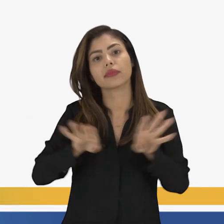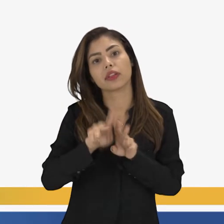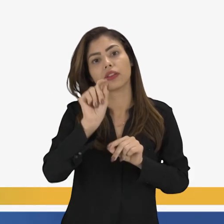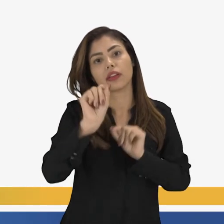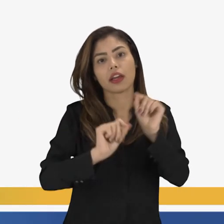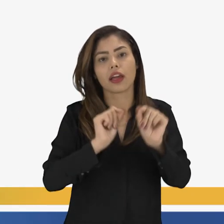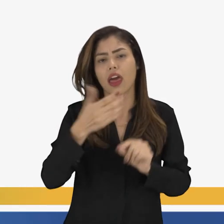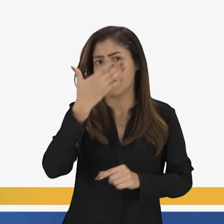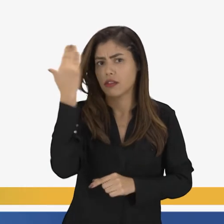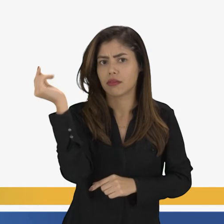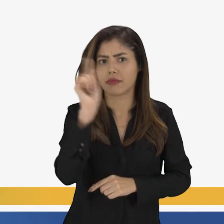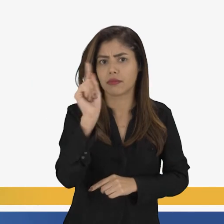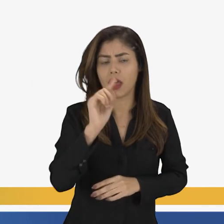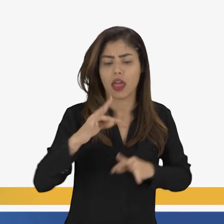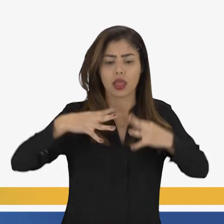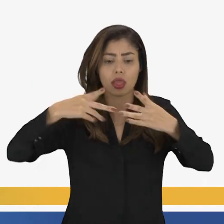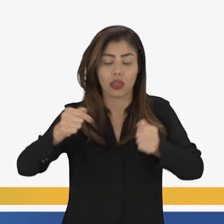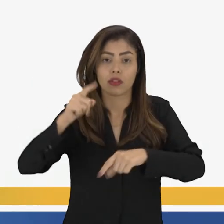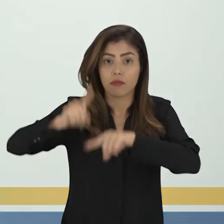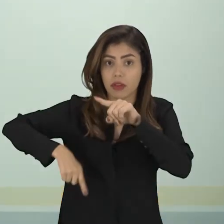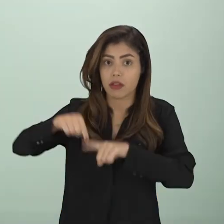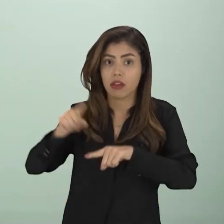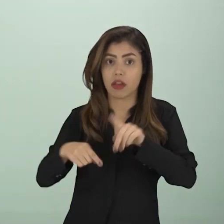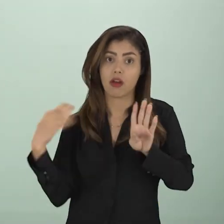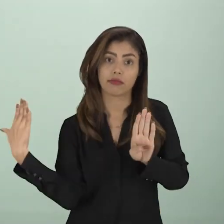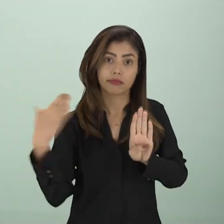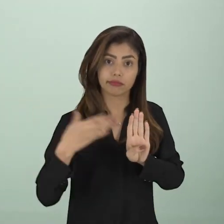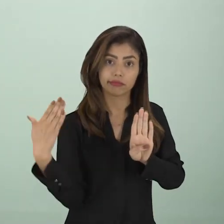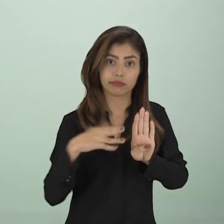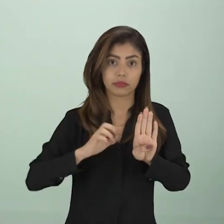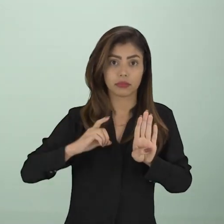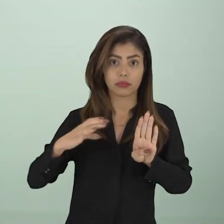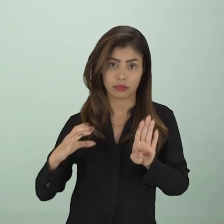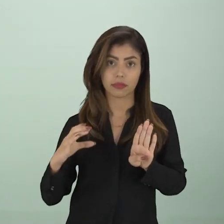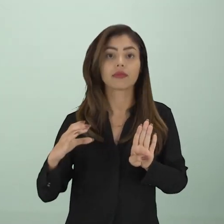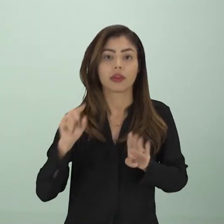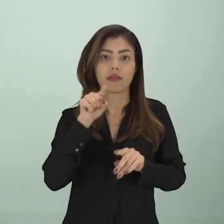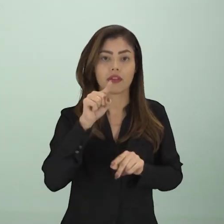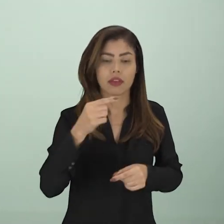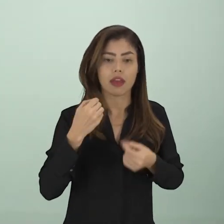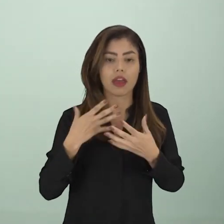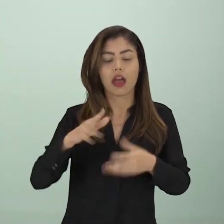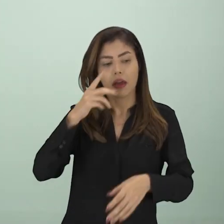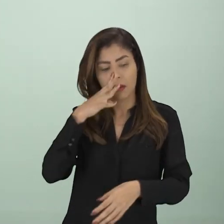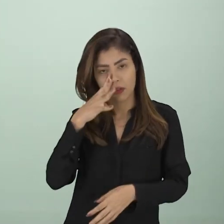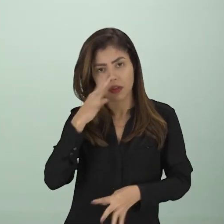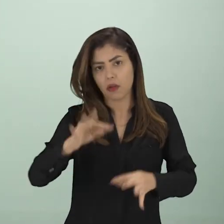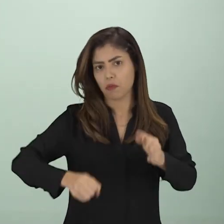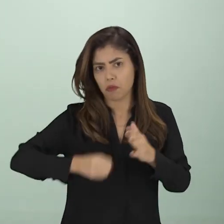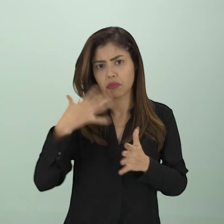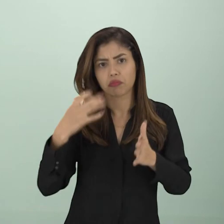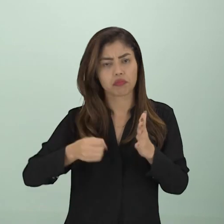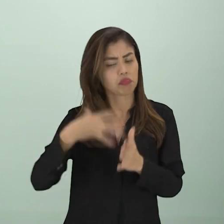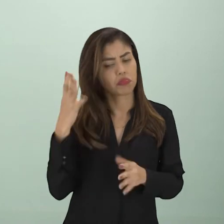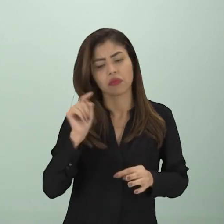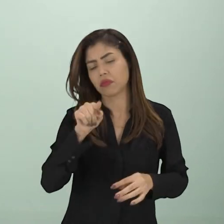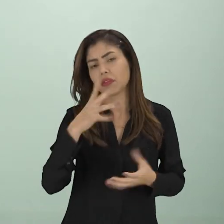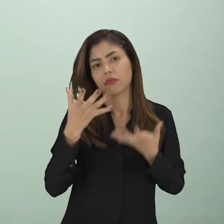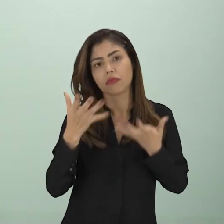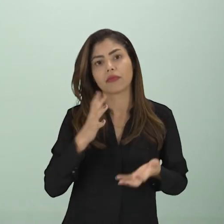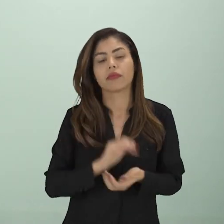E não se esqueça, todo esse material está no portal Eduque para você baixar, assistir quantas